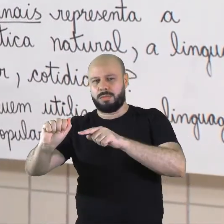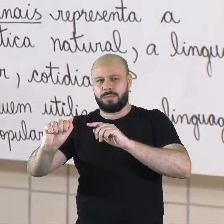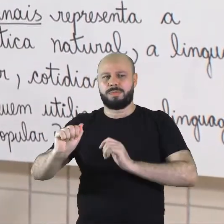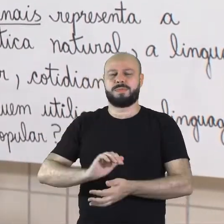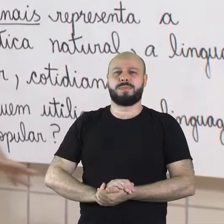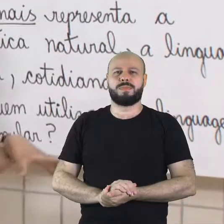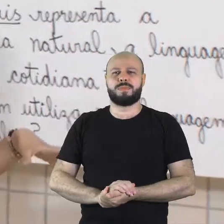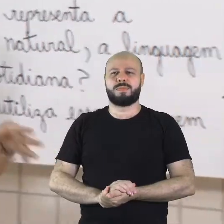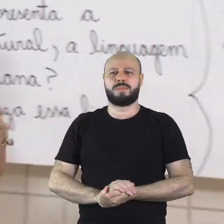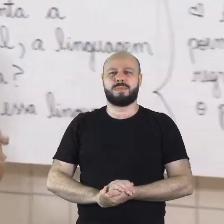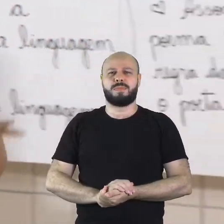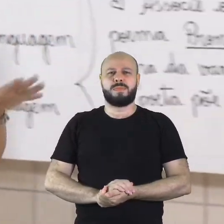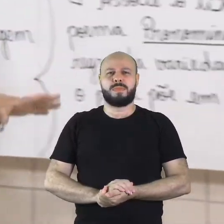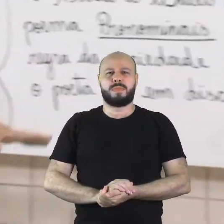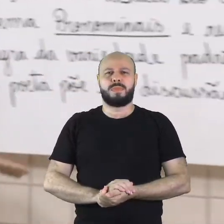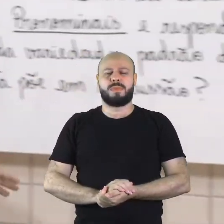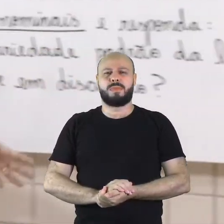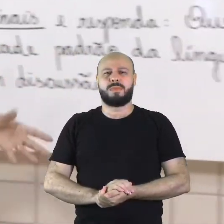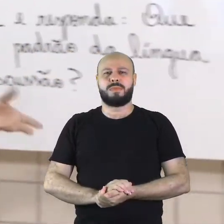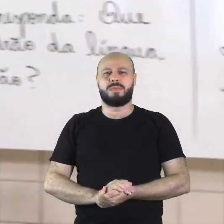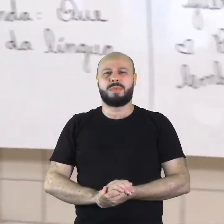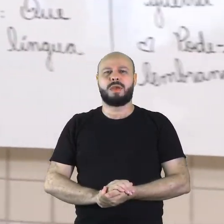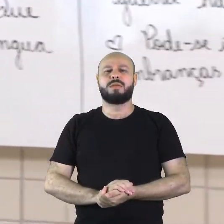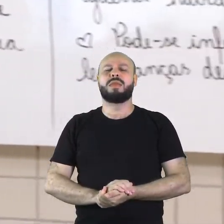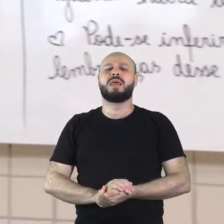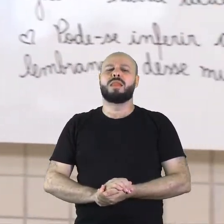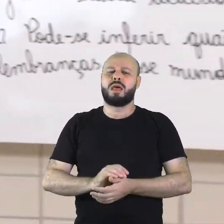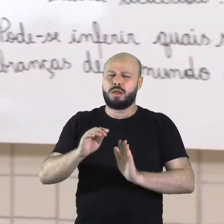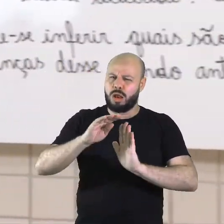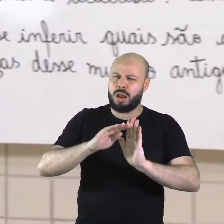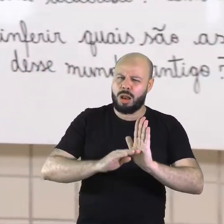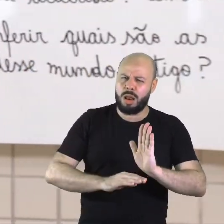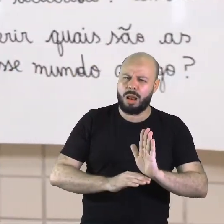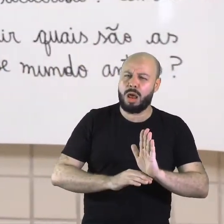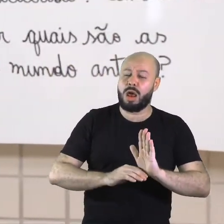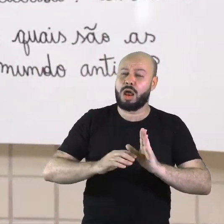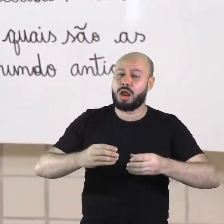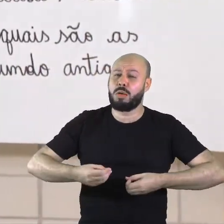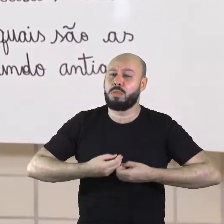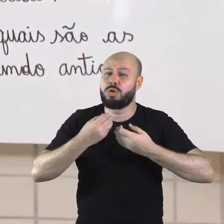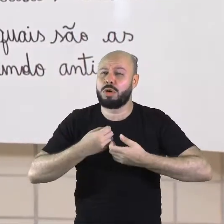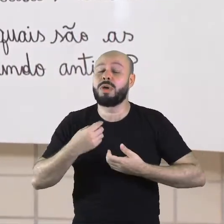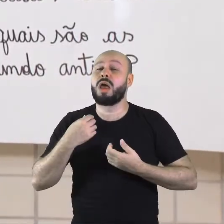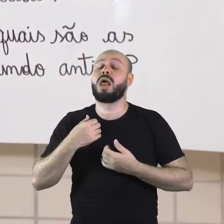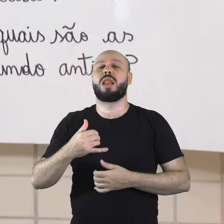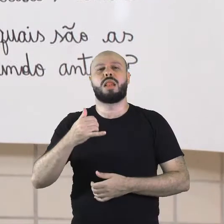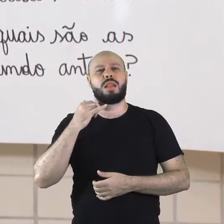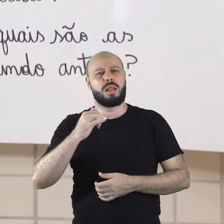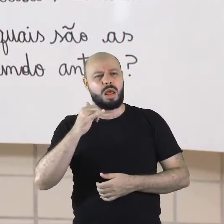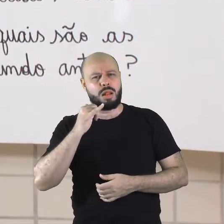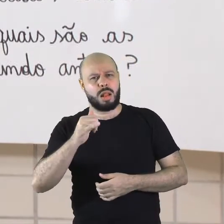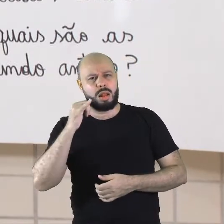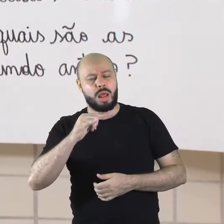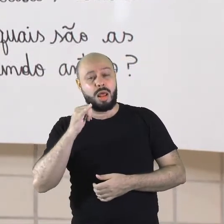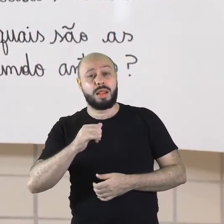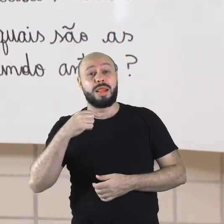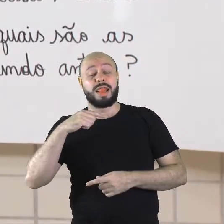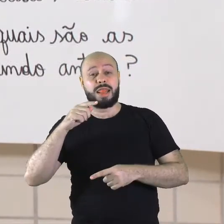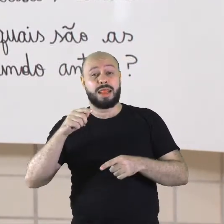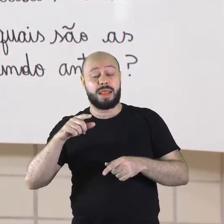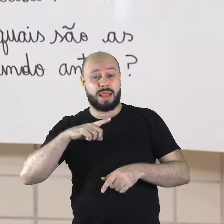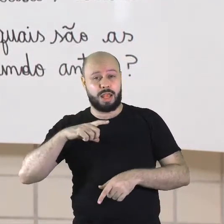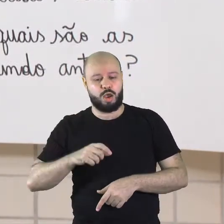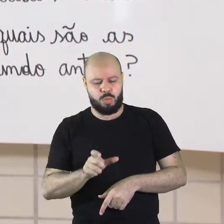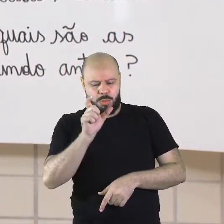coloquei alguns dados desse poema para a gente entender. Como eu disse a vocês, ele é um poema narrativo, né, ele tem uma personagem, tem